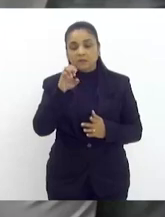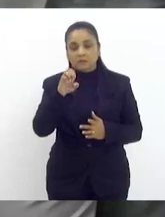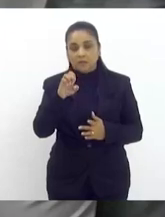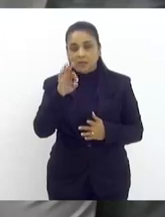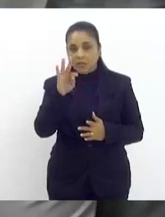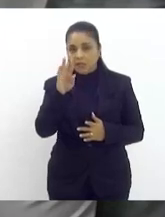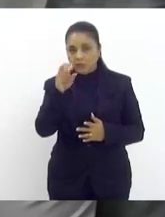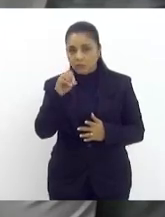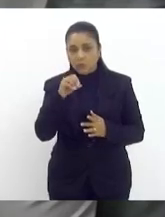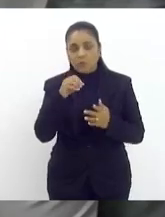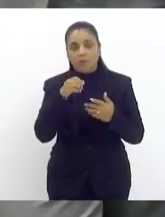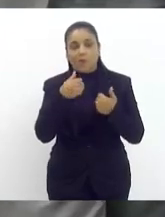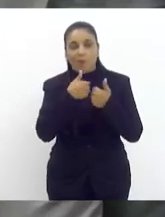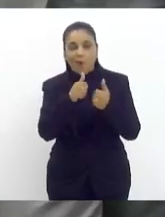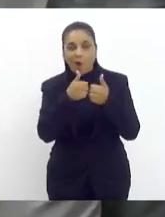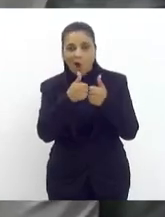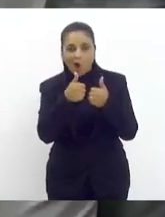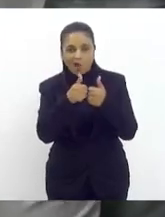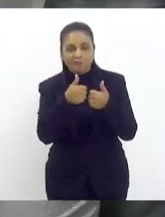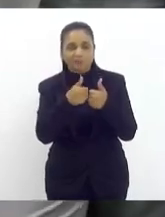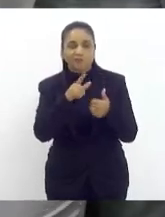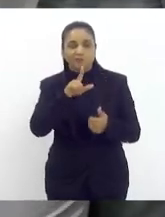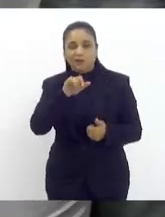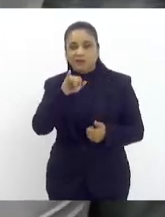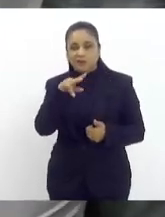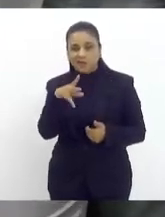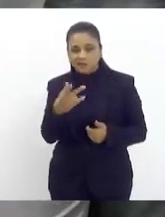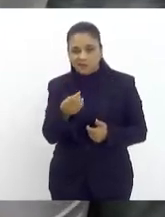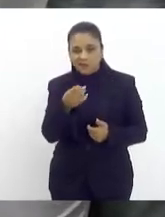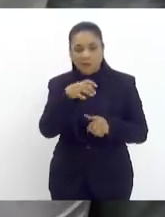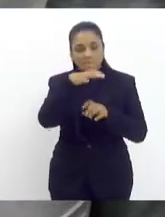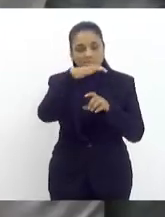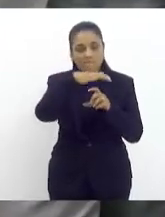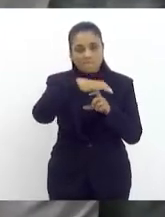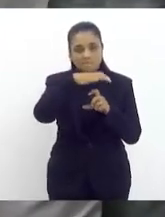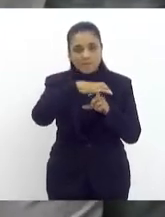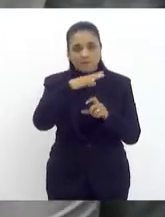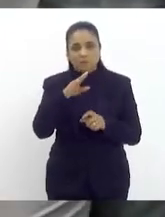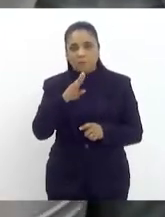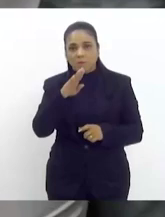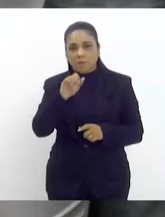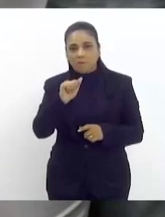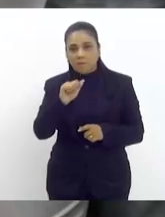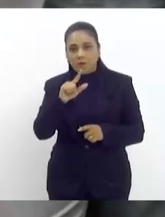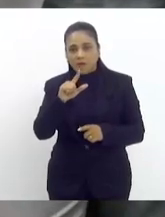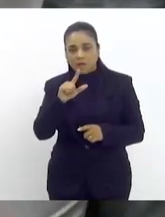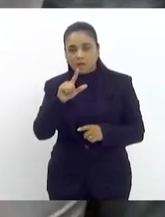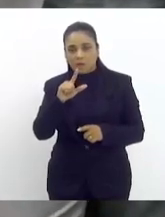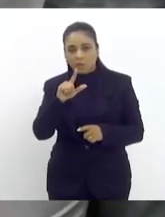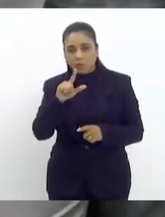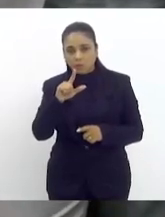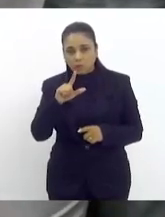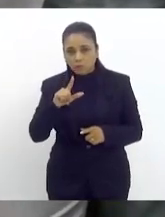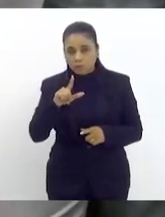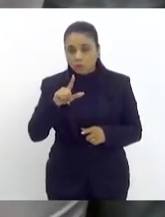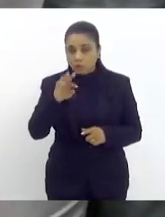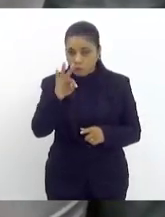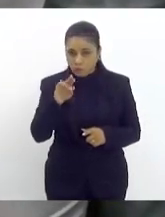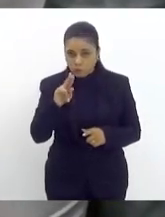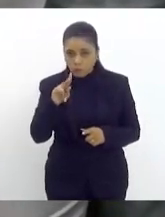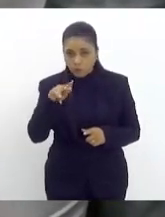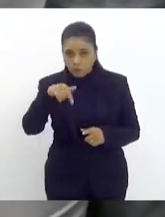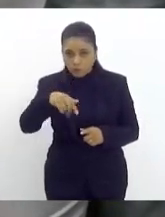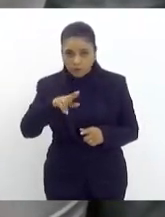linha de ônibus que pega ali da Praça do Batuta, em Auschwitz, até Três Fontes, que foi de grande relevância